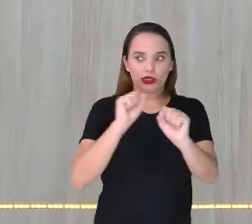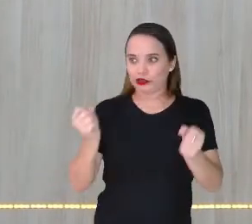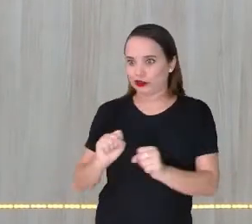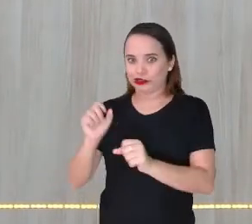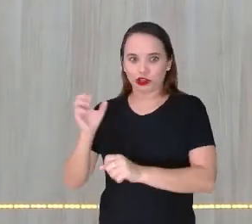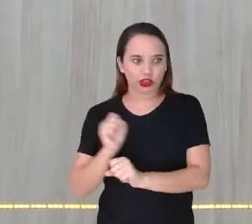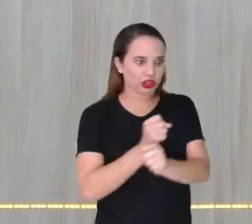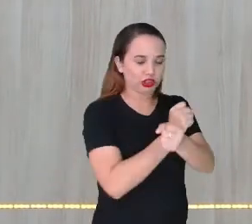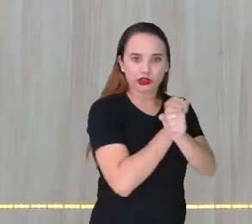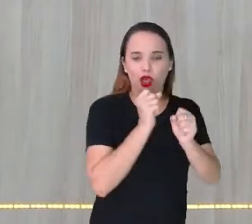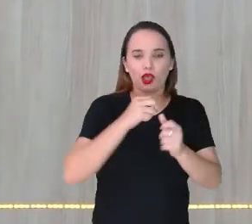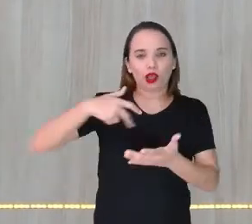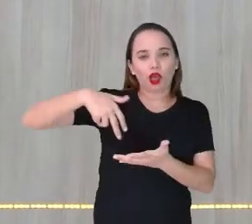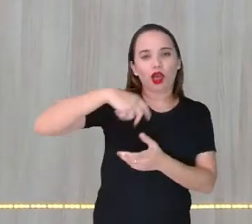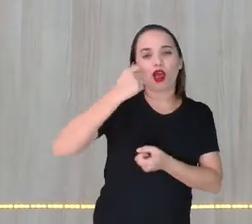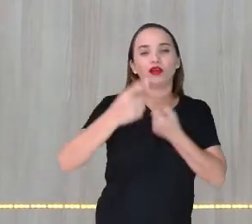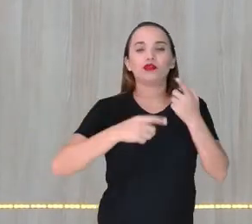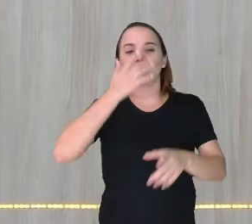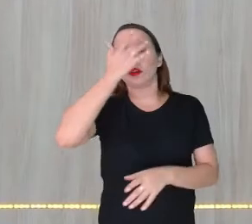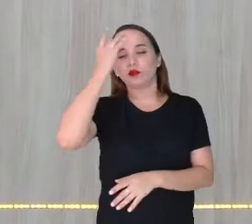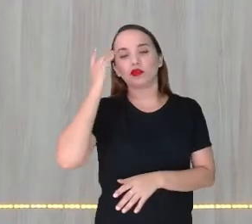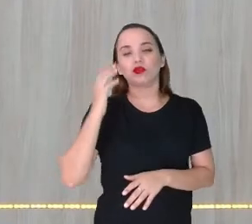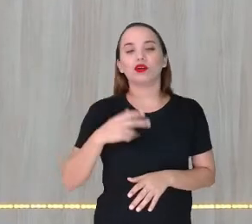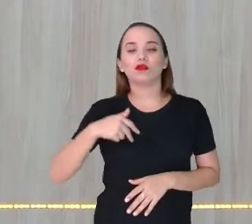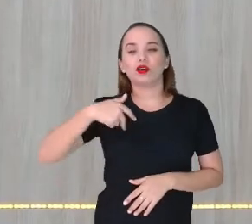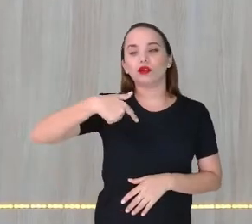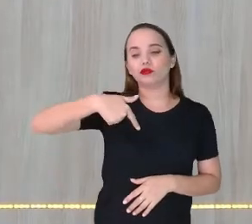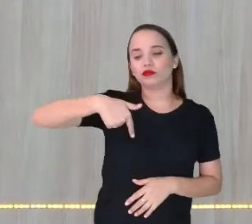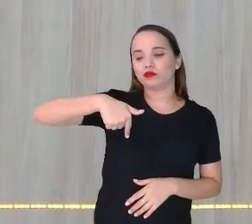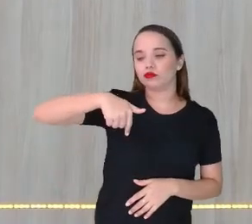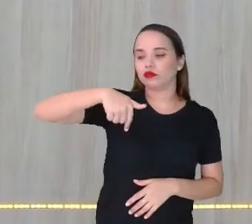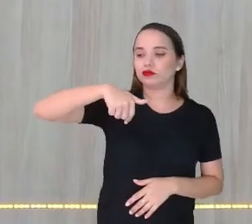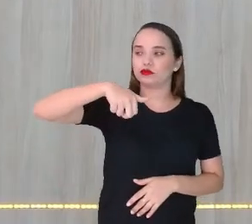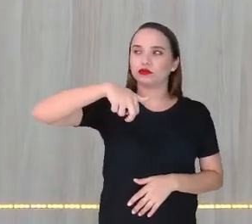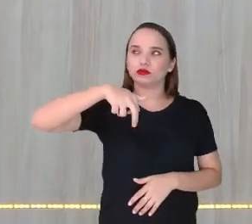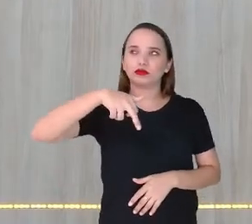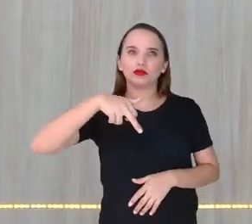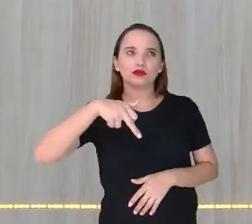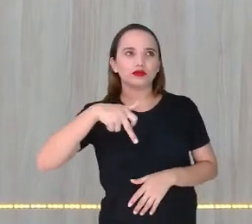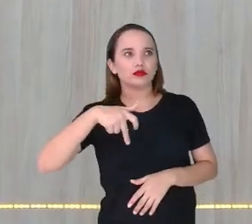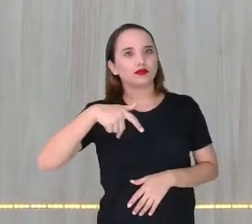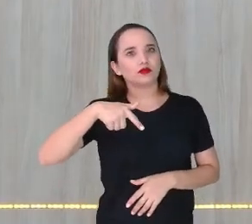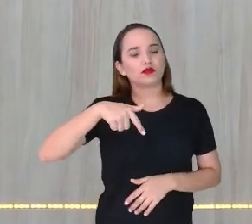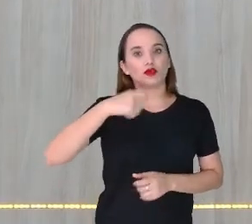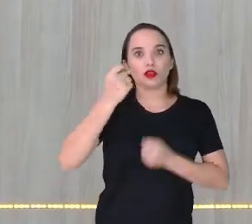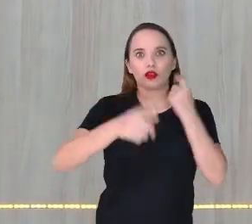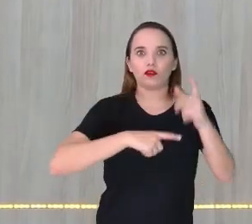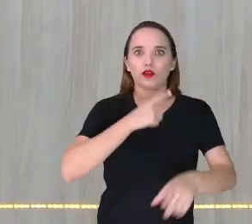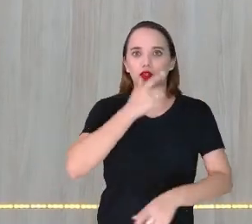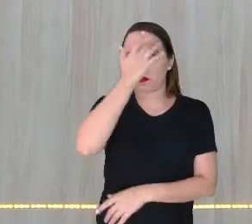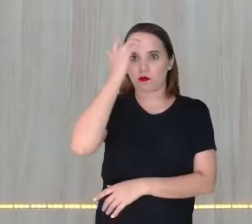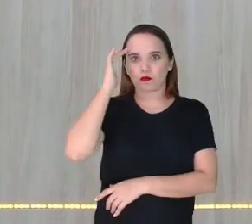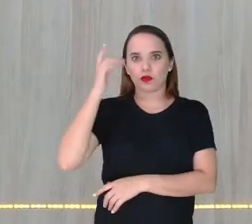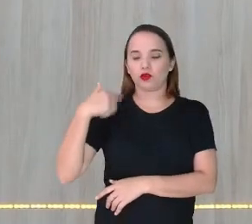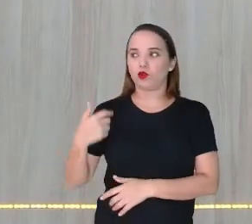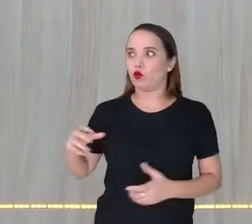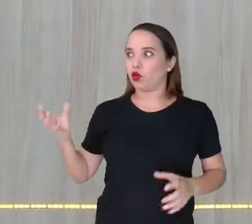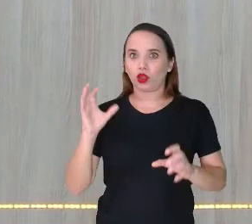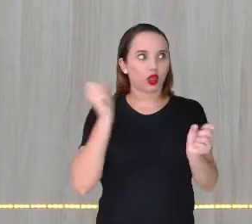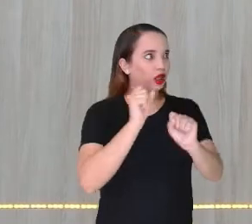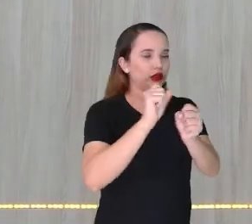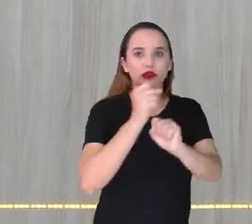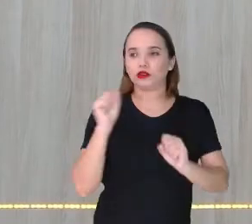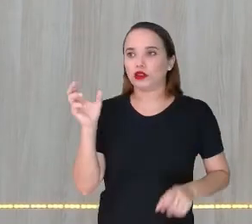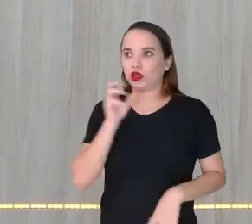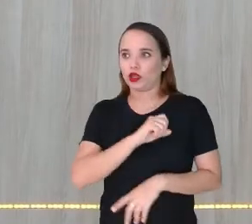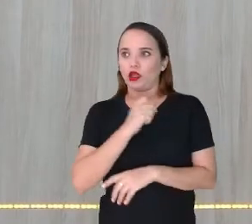zen, tá aqui assim, ó. Sabe aquela pessoa quando está no ônibus, com pressa, doido para entrar no ônibus ou doido para sair do ônibus, e a pessoa está lá